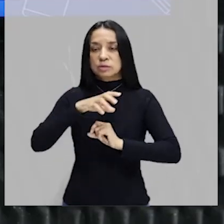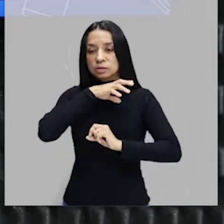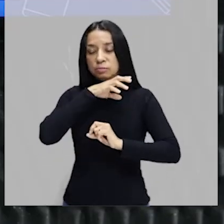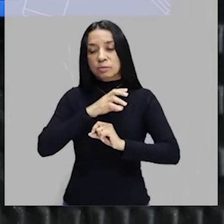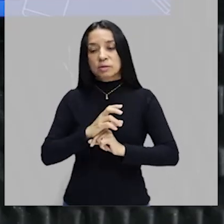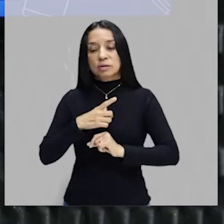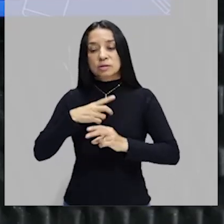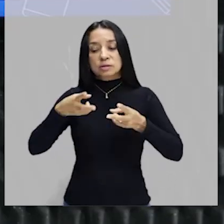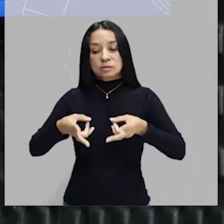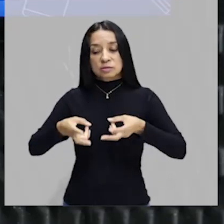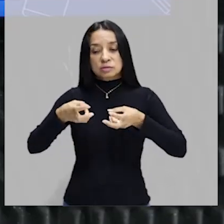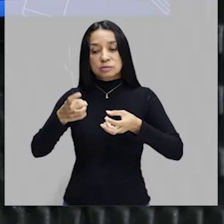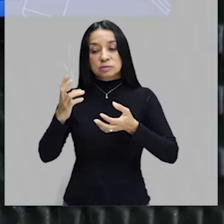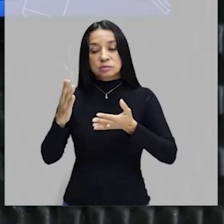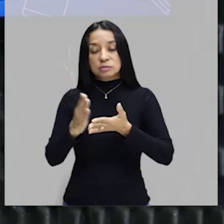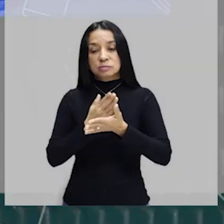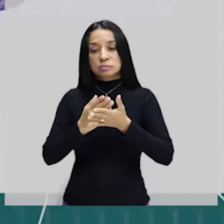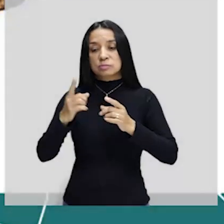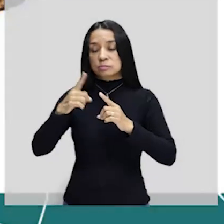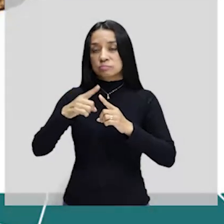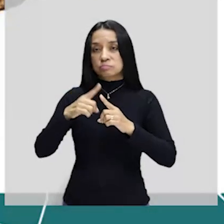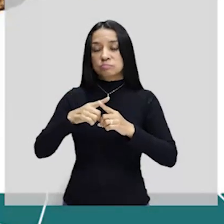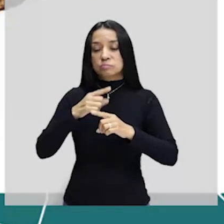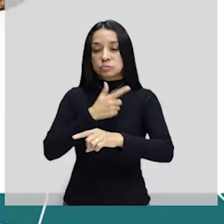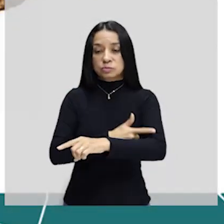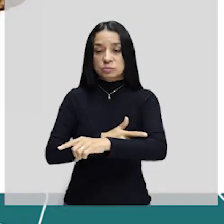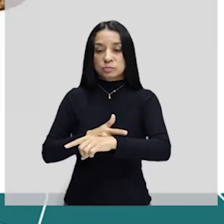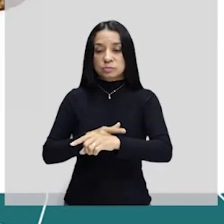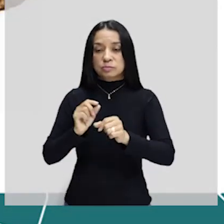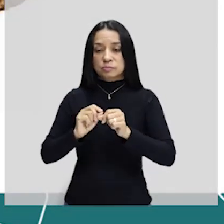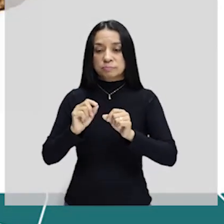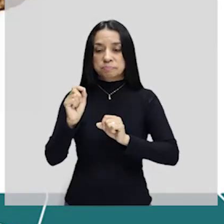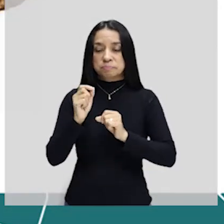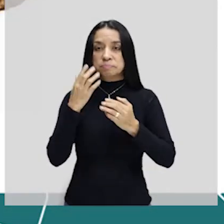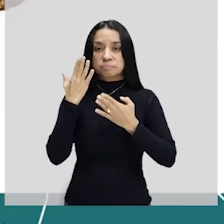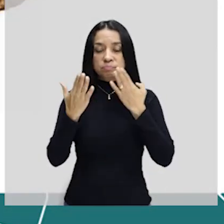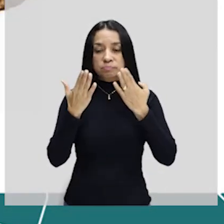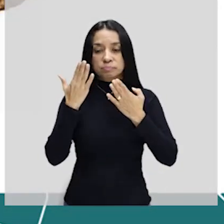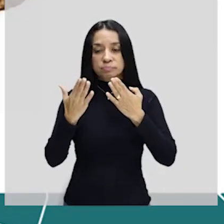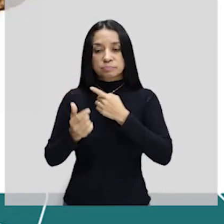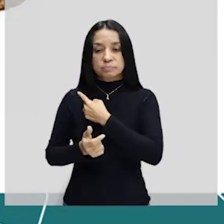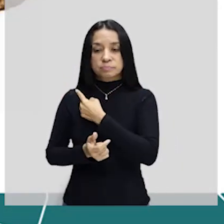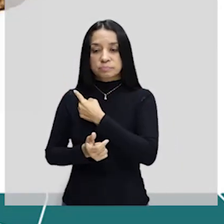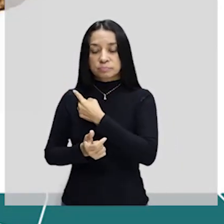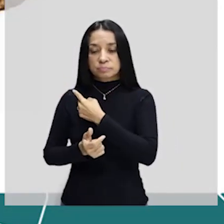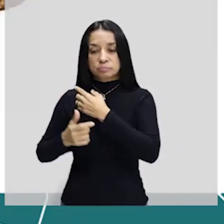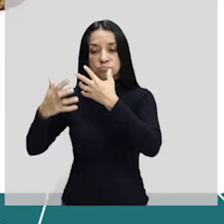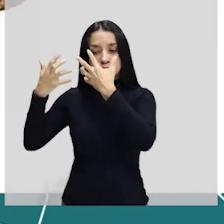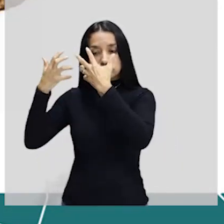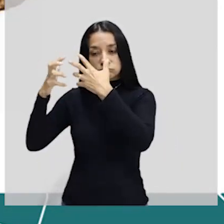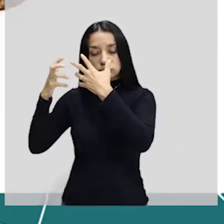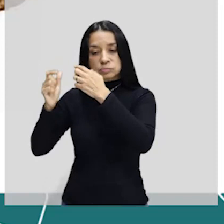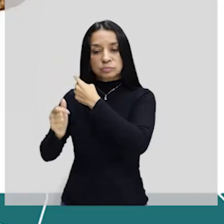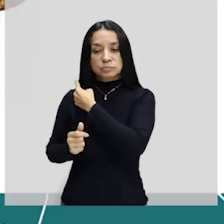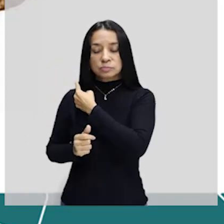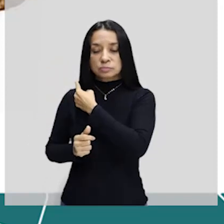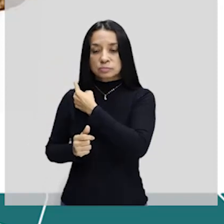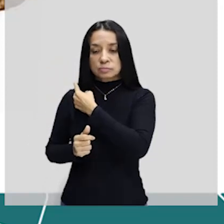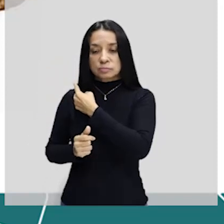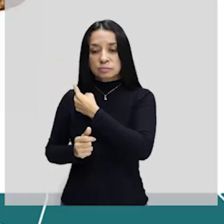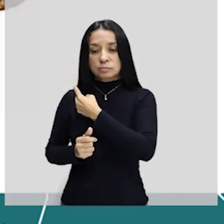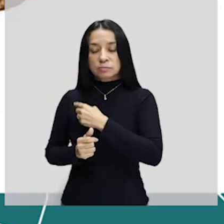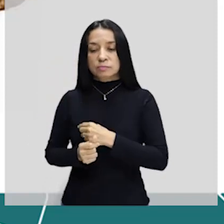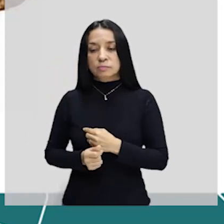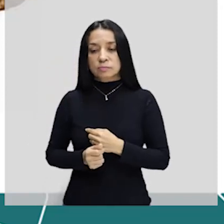adquirissem alguns tipos de comportamento. Então, se a gente for fazer uma comparação nos crânios dos